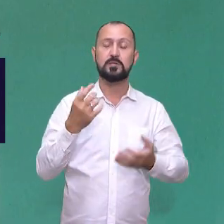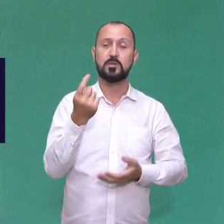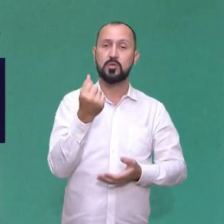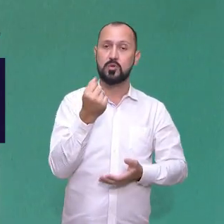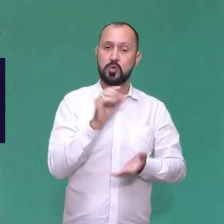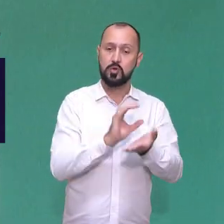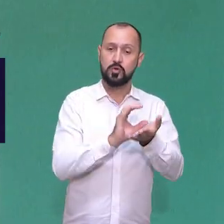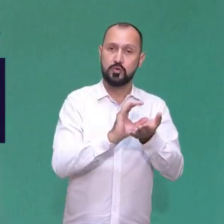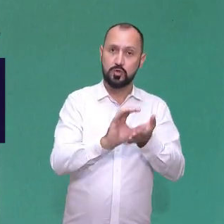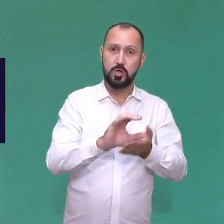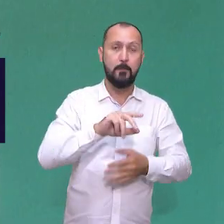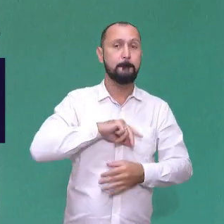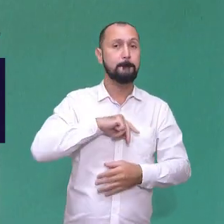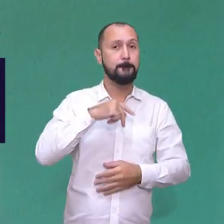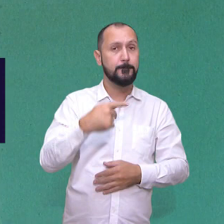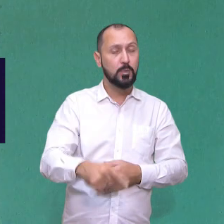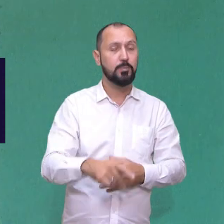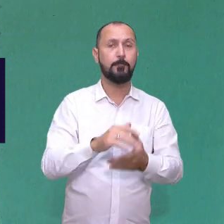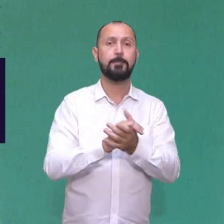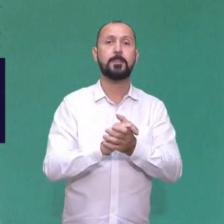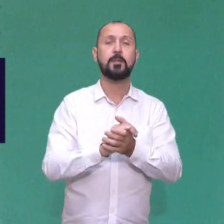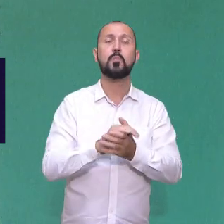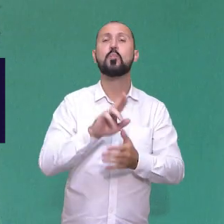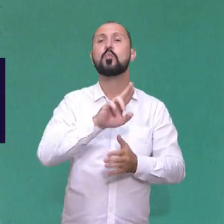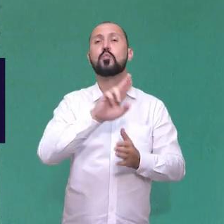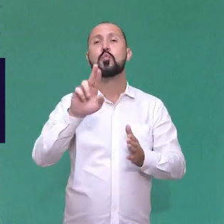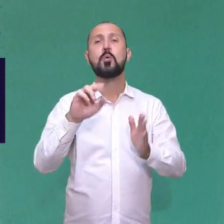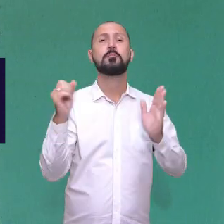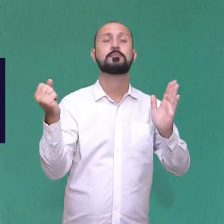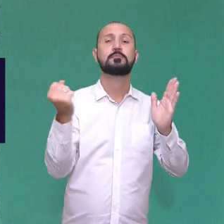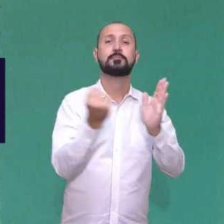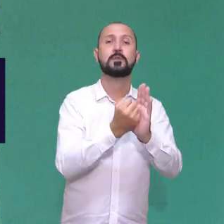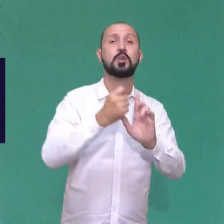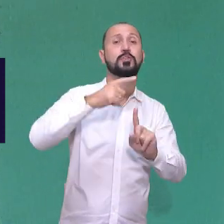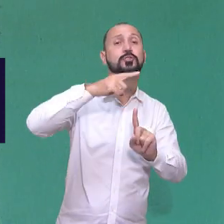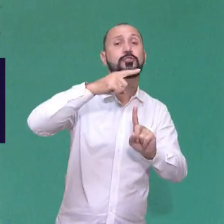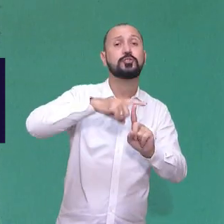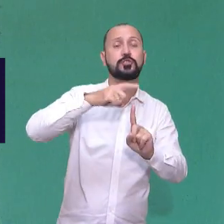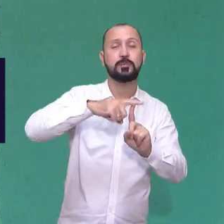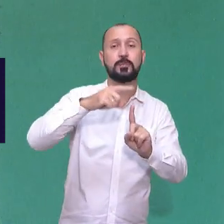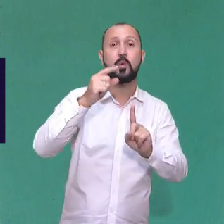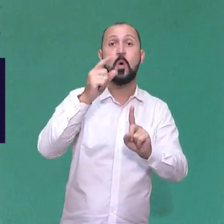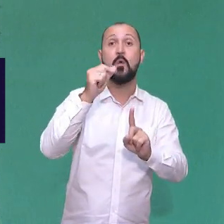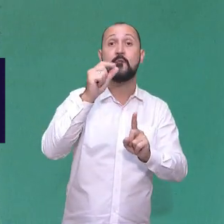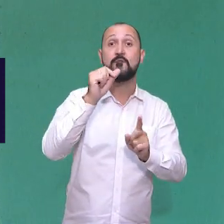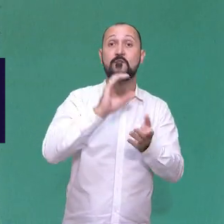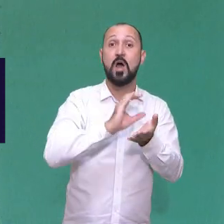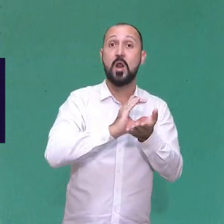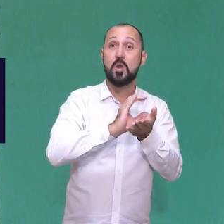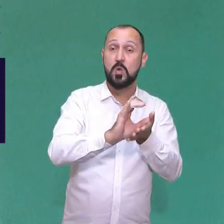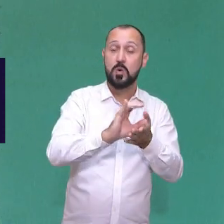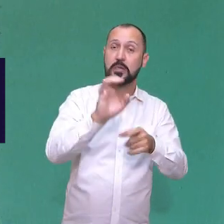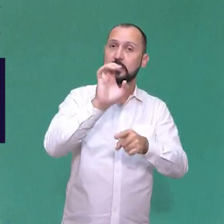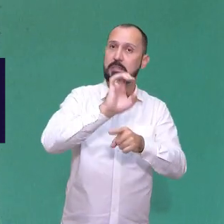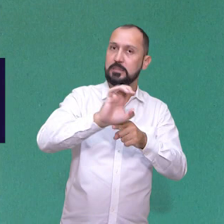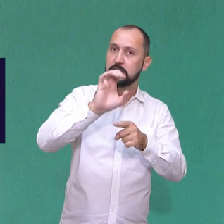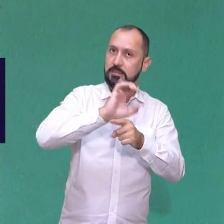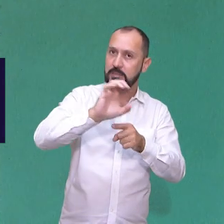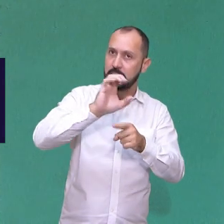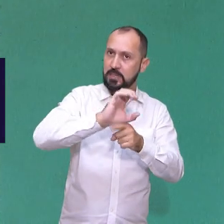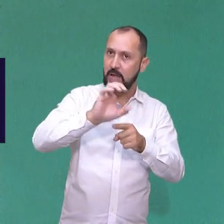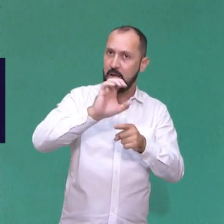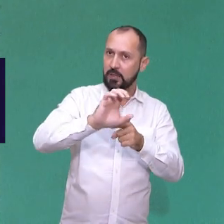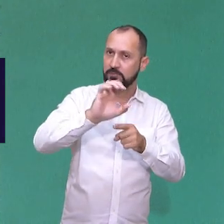ali que aquele evento está sendo patrocinado com recursos públicos, qual que é o nome e o tipo do evento e qual